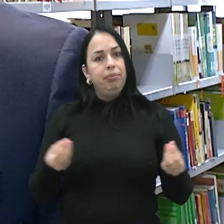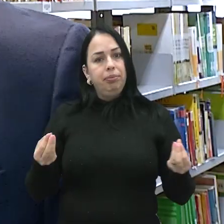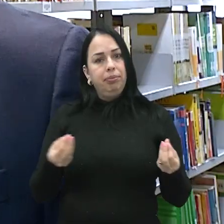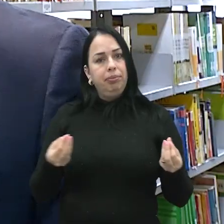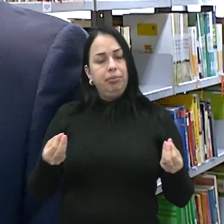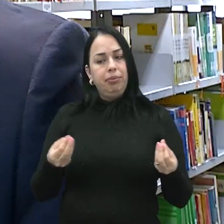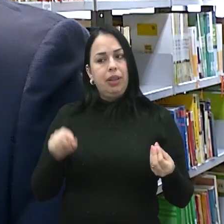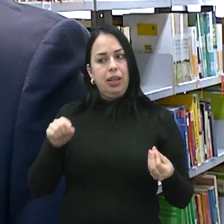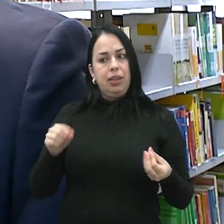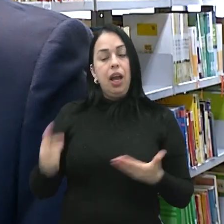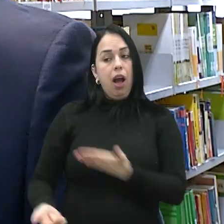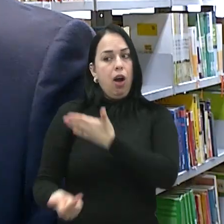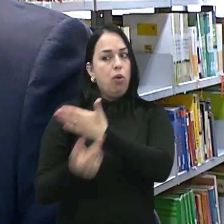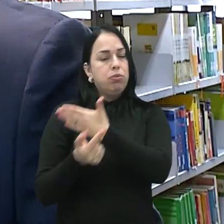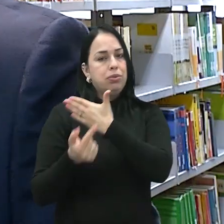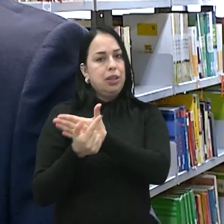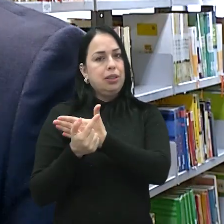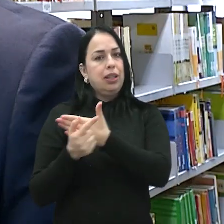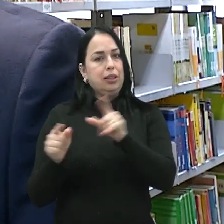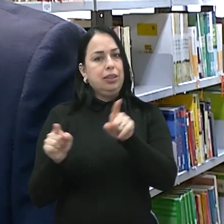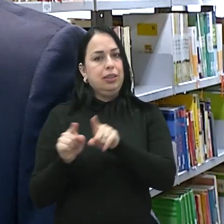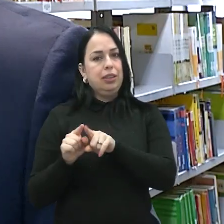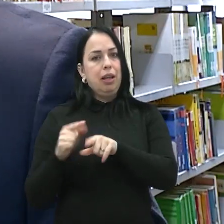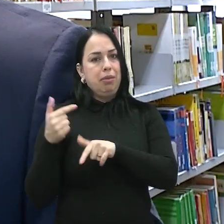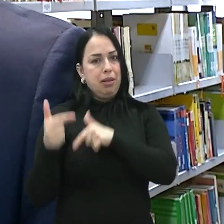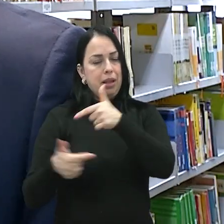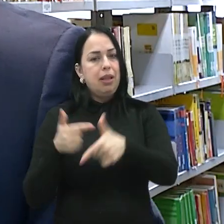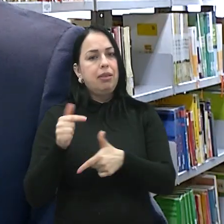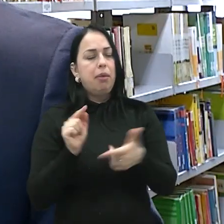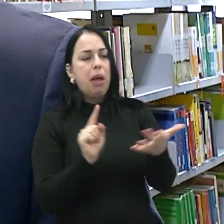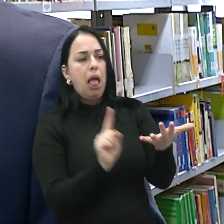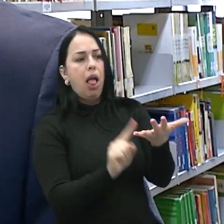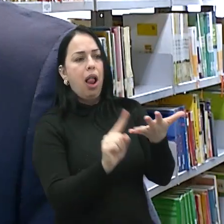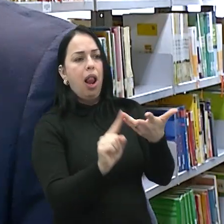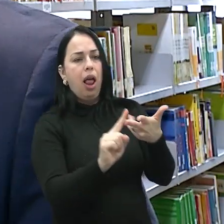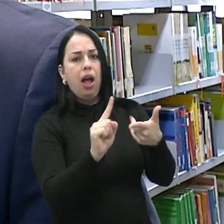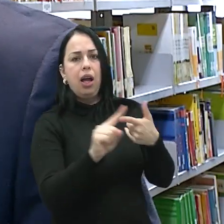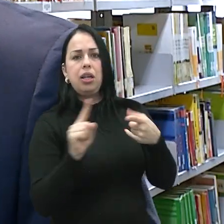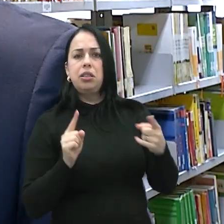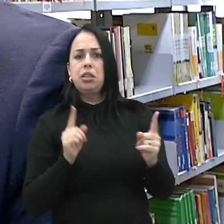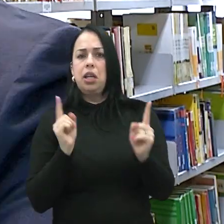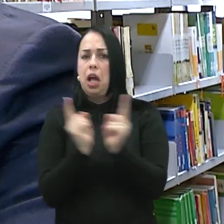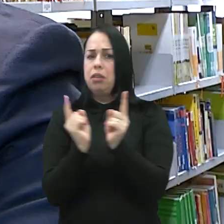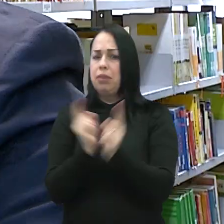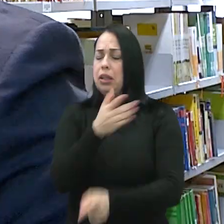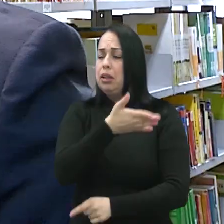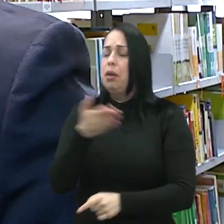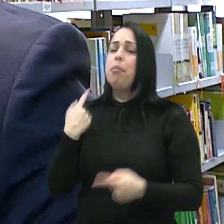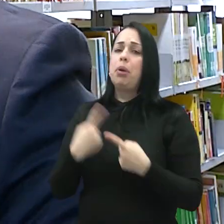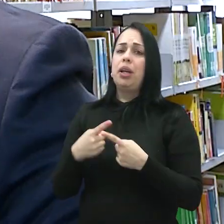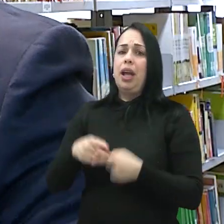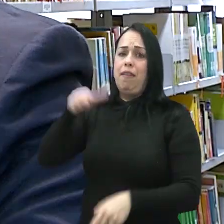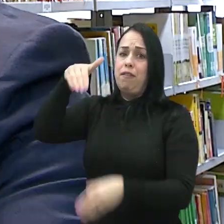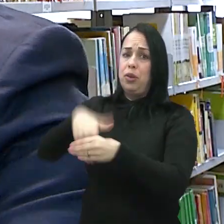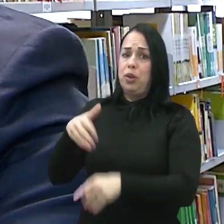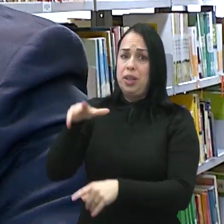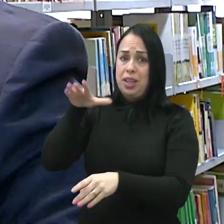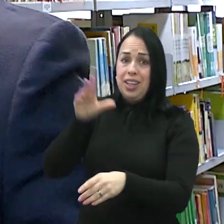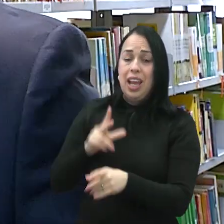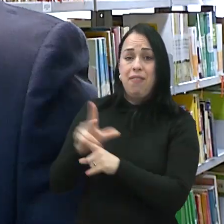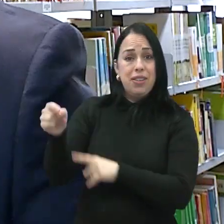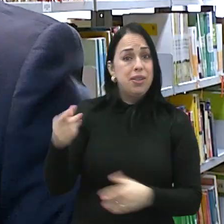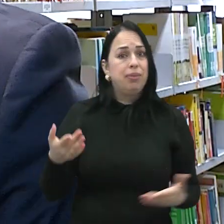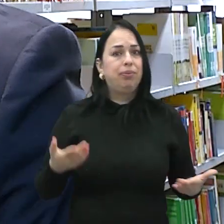de cumprir aquilo que são as funções deles, né, mas sobretudo de atender aquele cidadão que elegeu